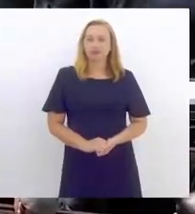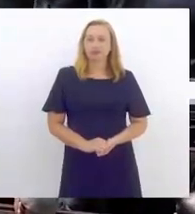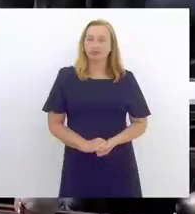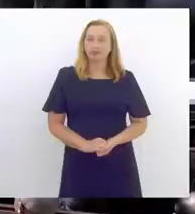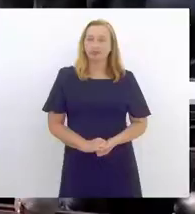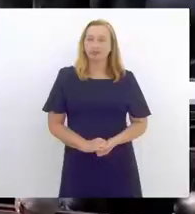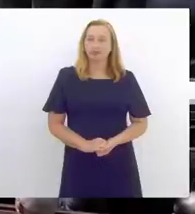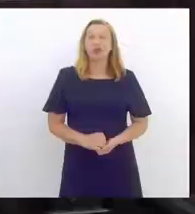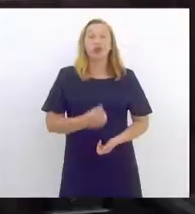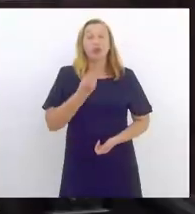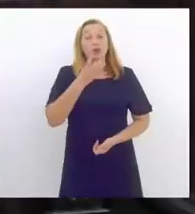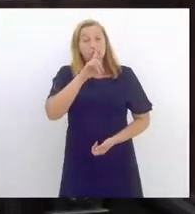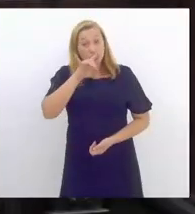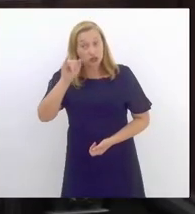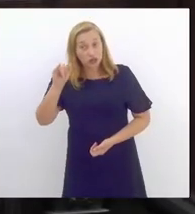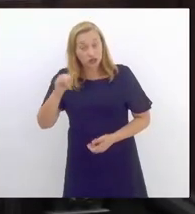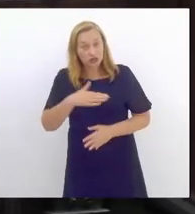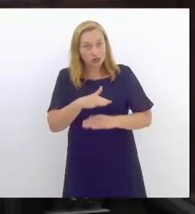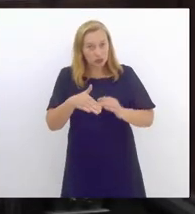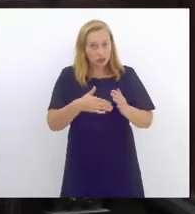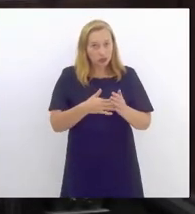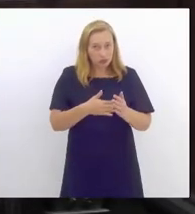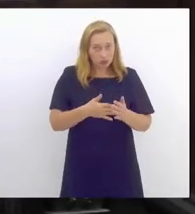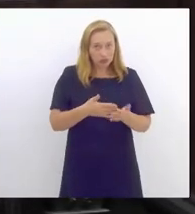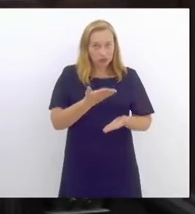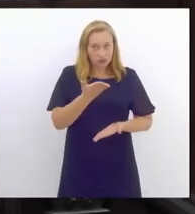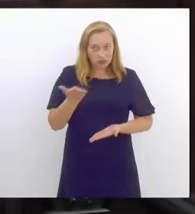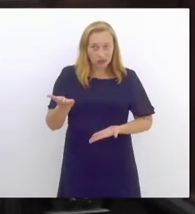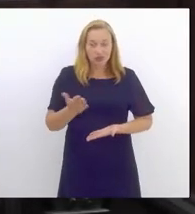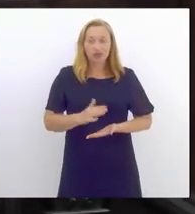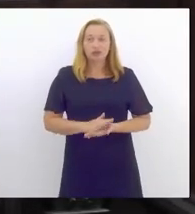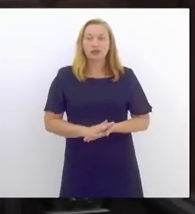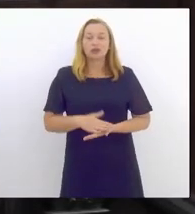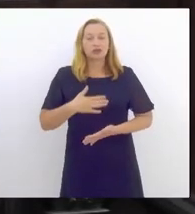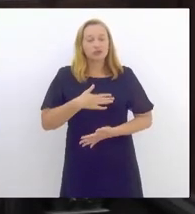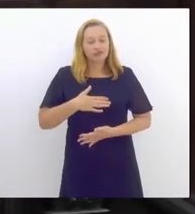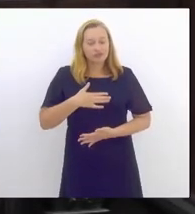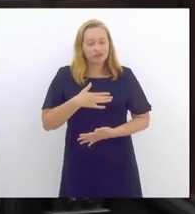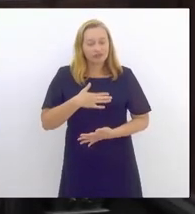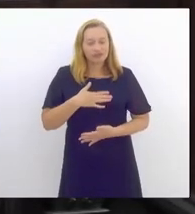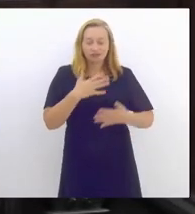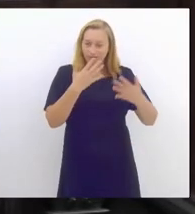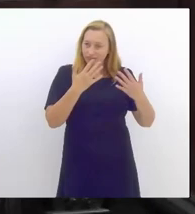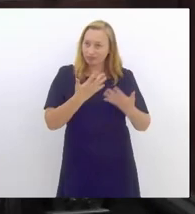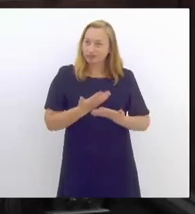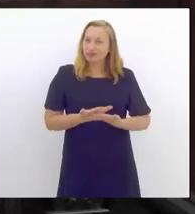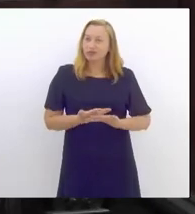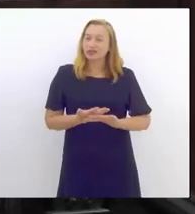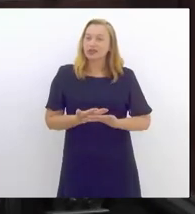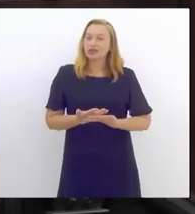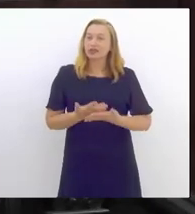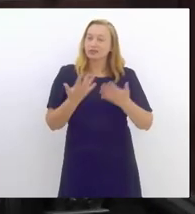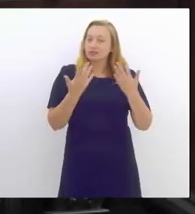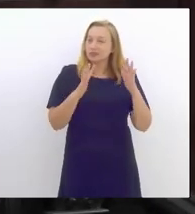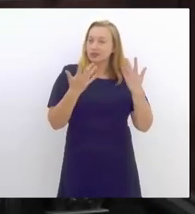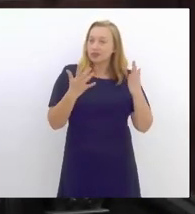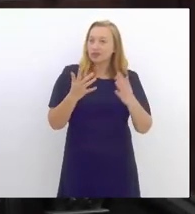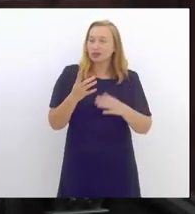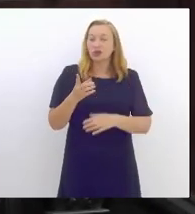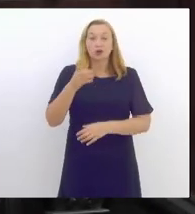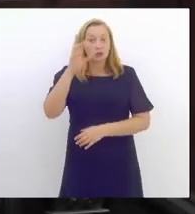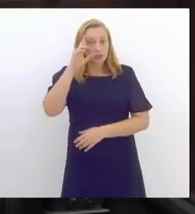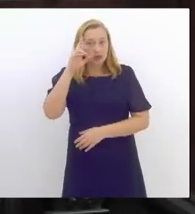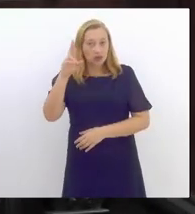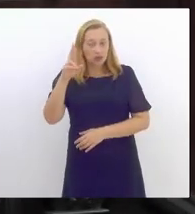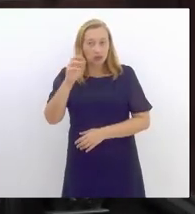Muito bom dia, senhoras e senhores. Gostaria de cumprimentar o senhor André Luiz